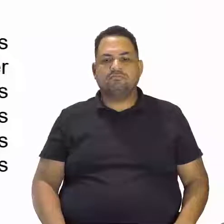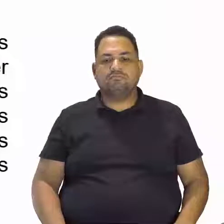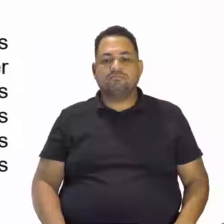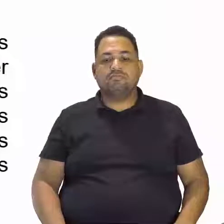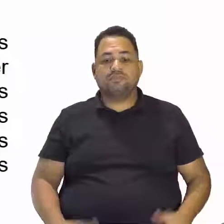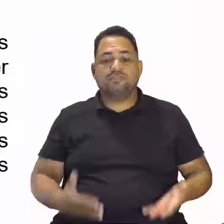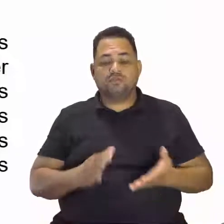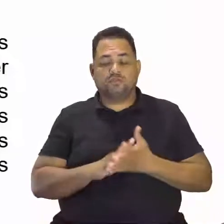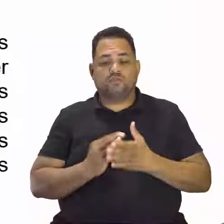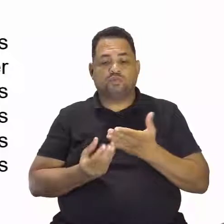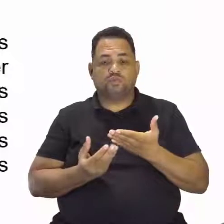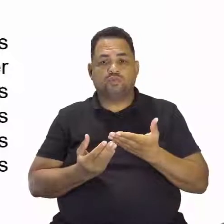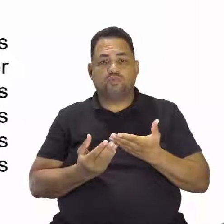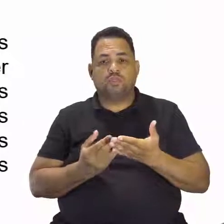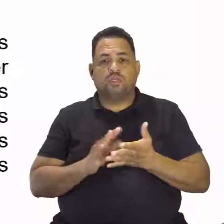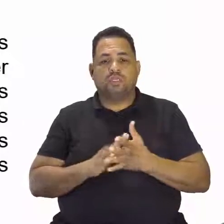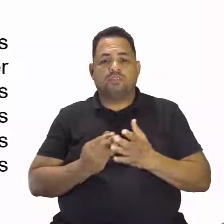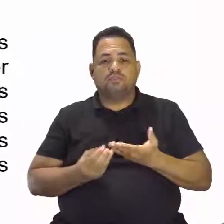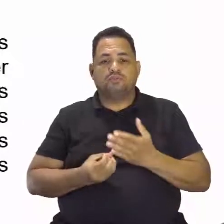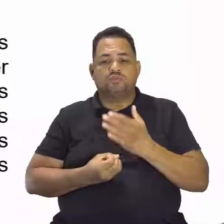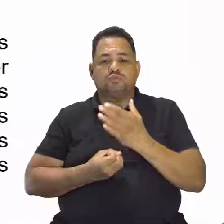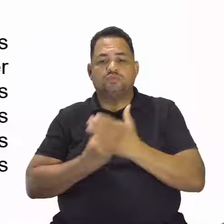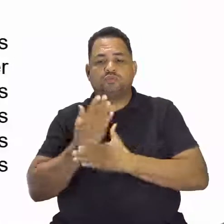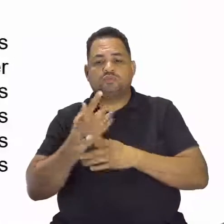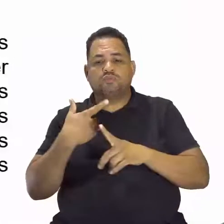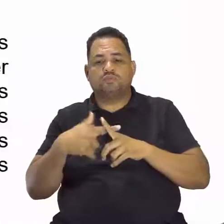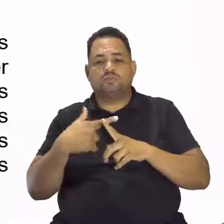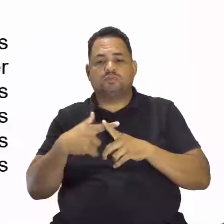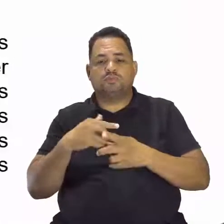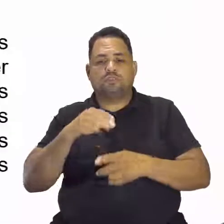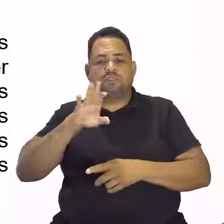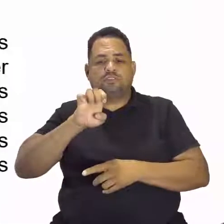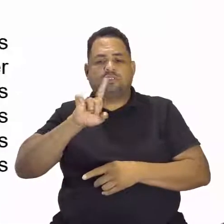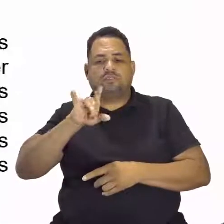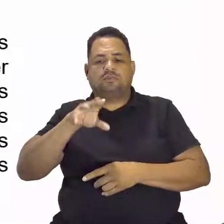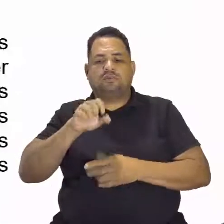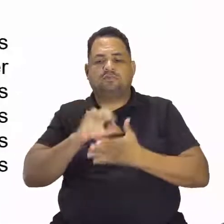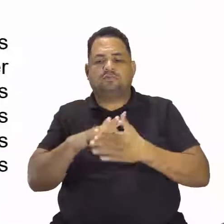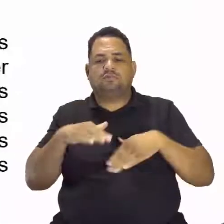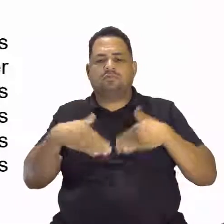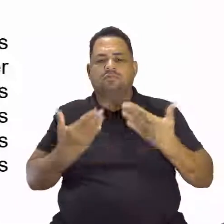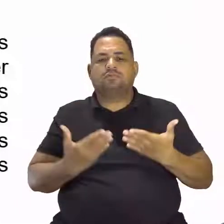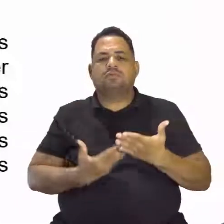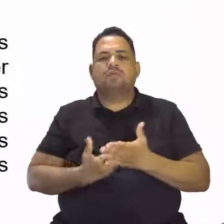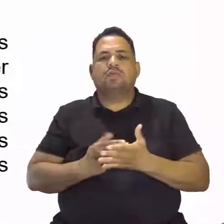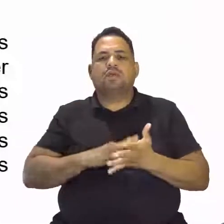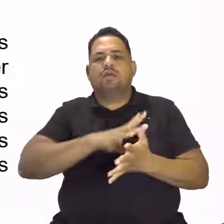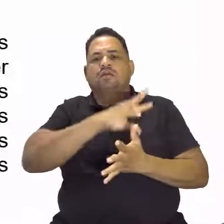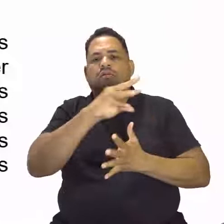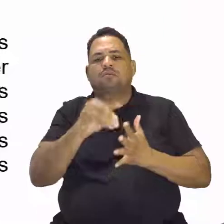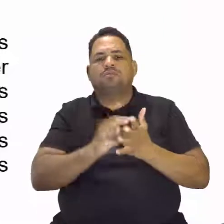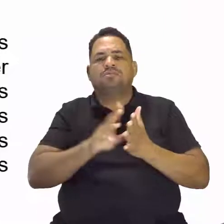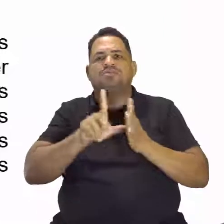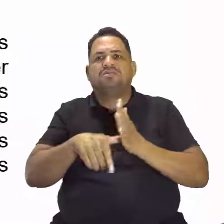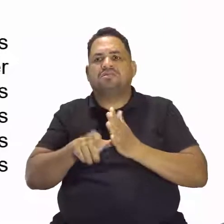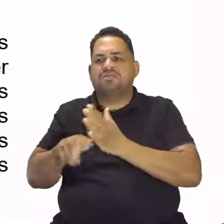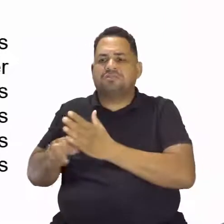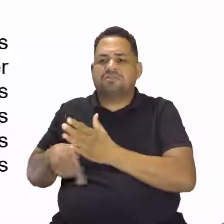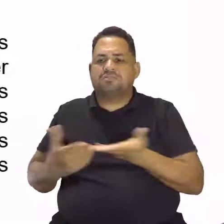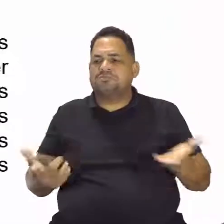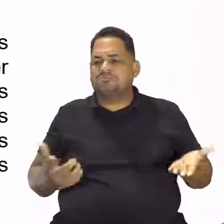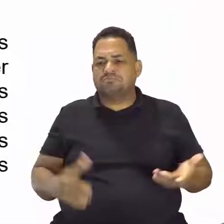reflexo, inclusive, desses estereótipos criados de que a Amazônia é o atraso, de